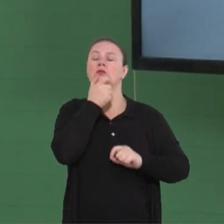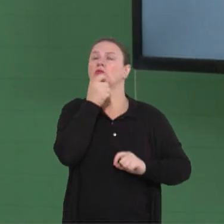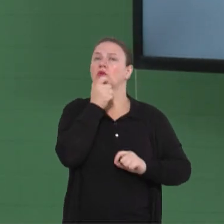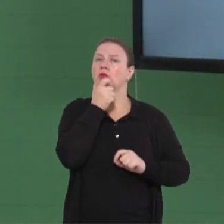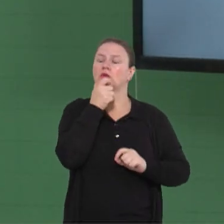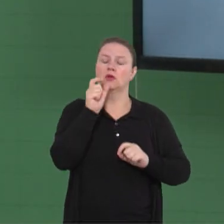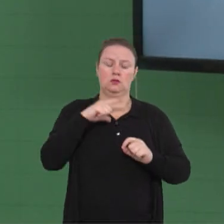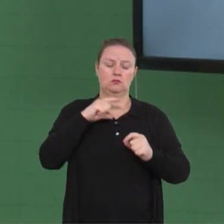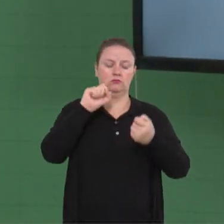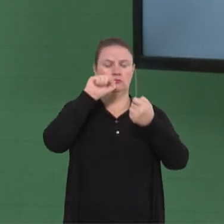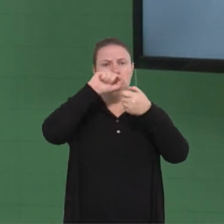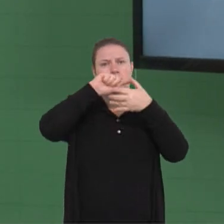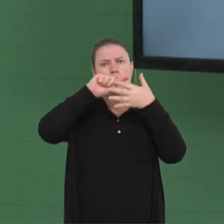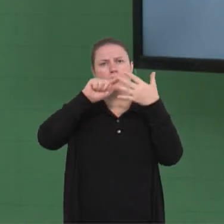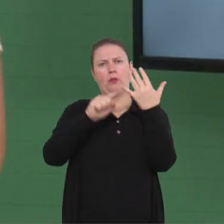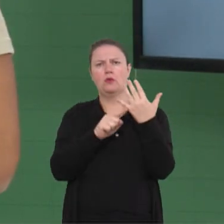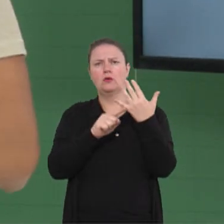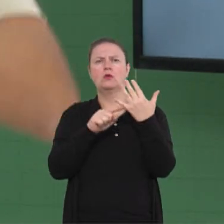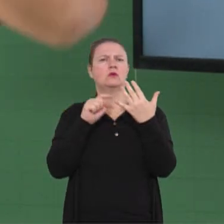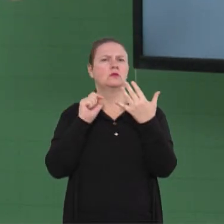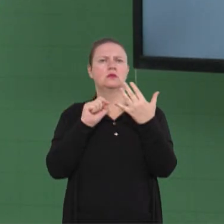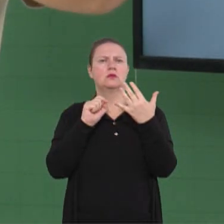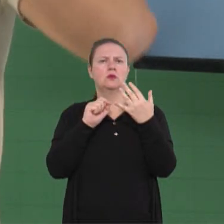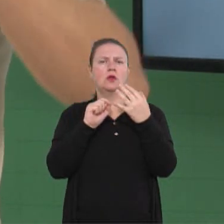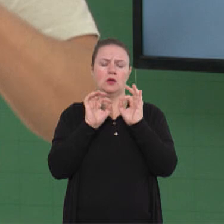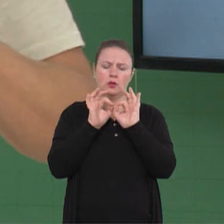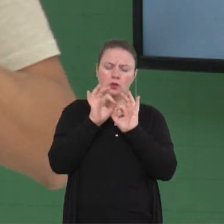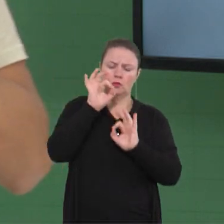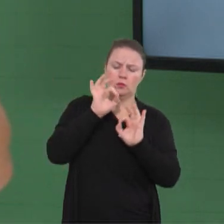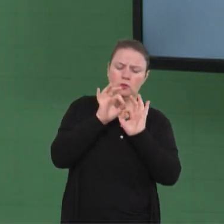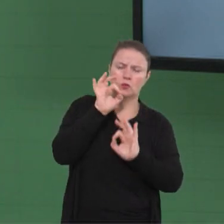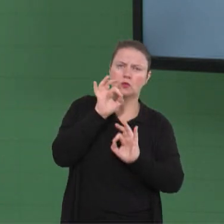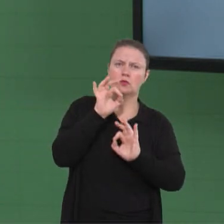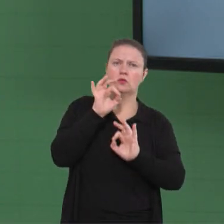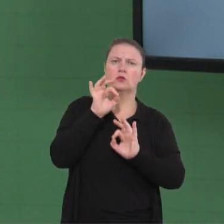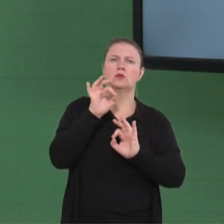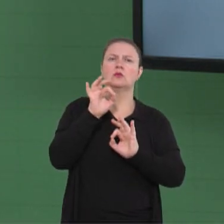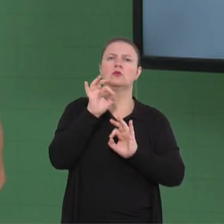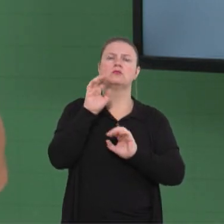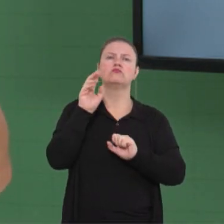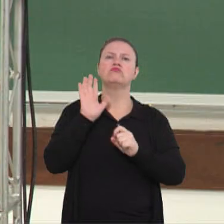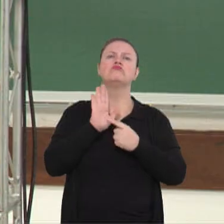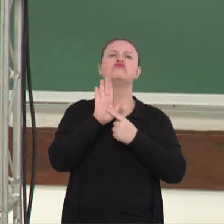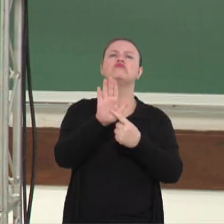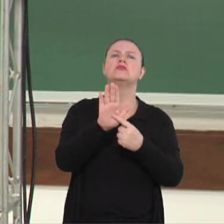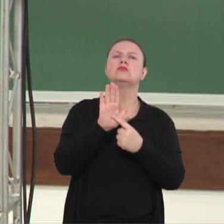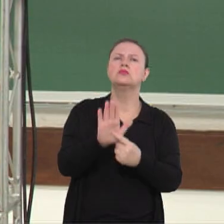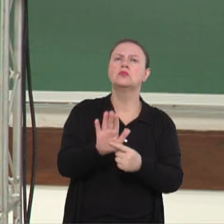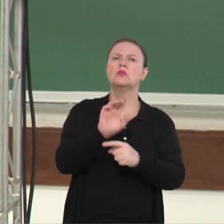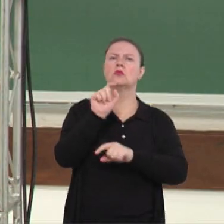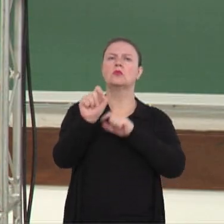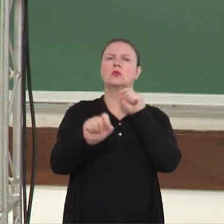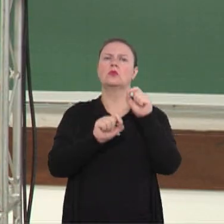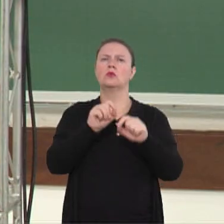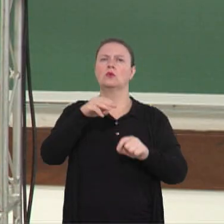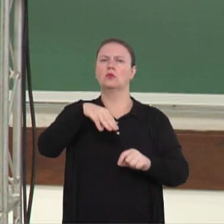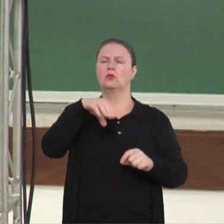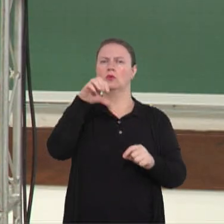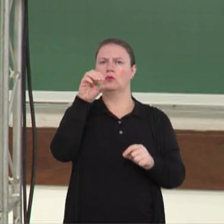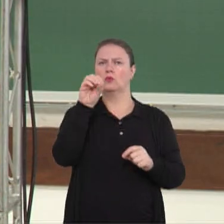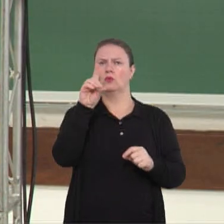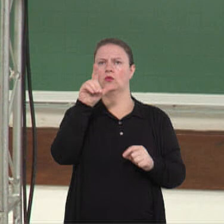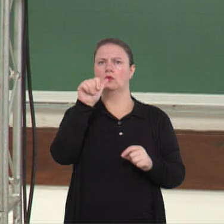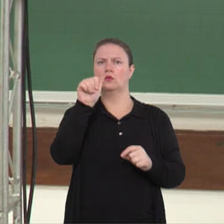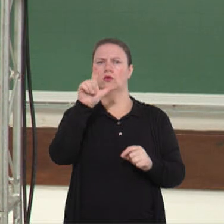pequena lista nesse tipo de verbo não é muito extensa são verbos que indicam modalidade como o